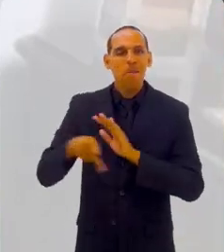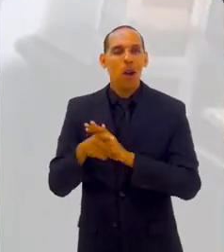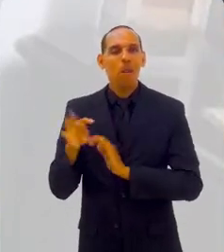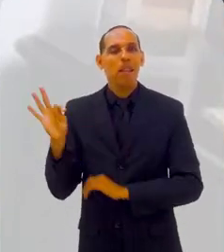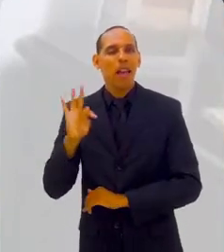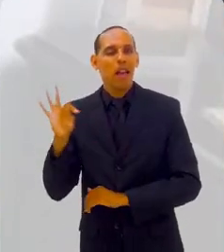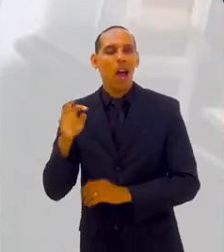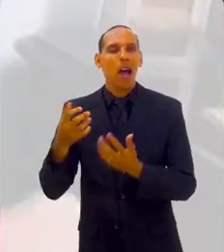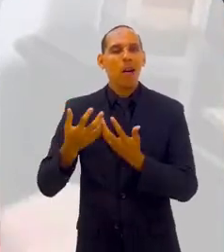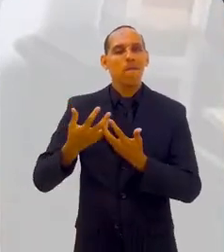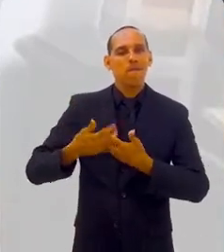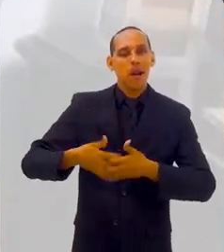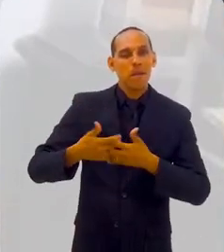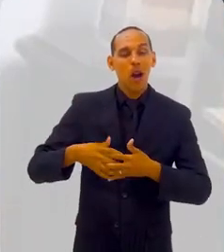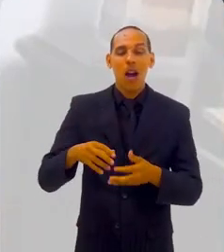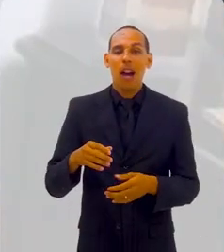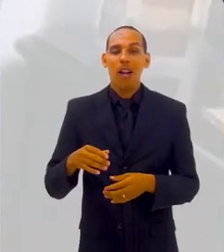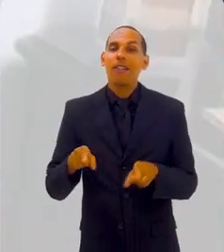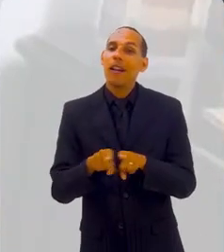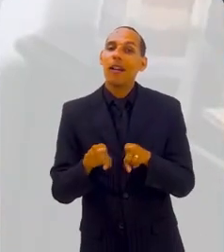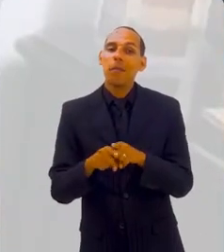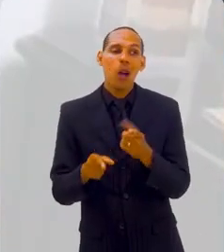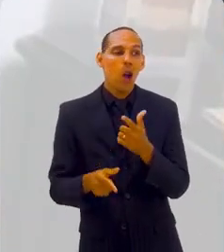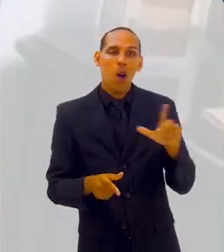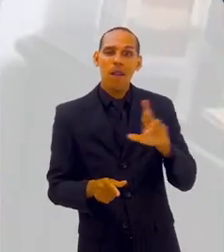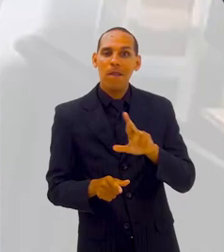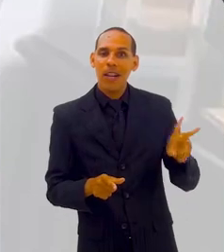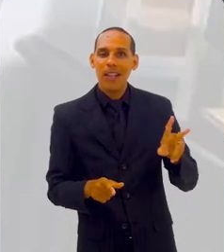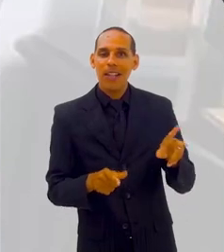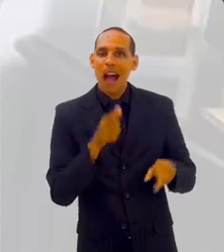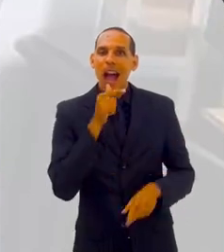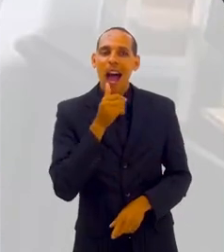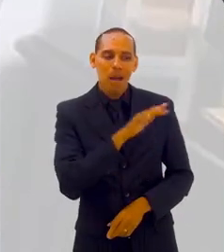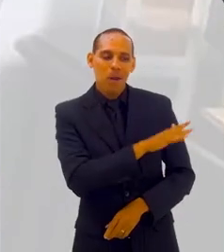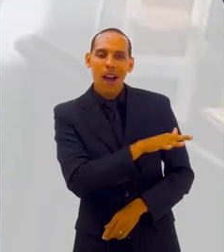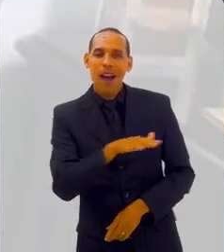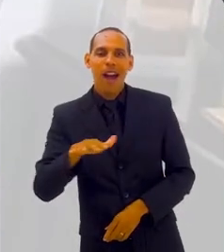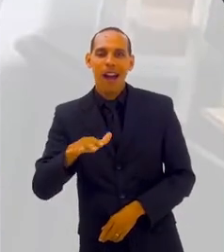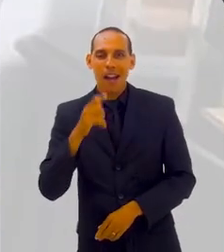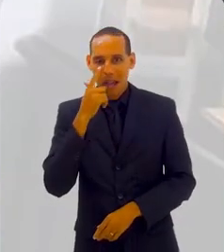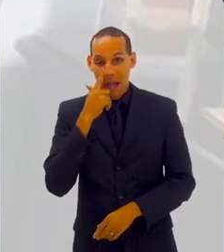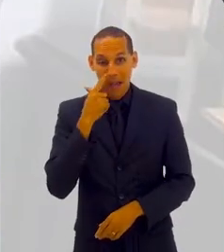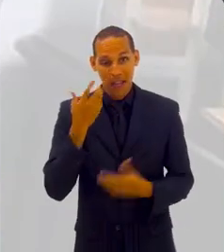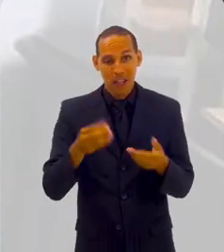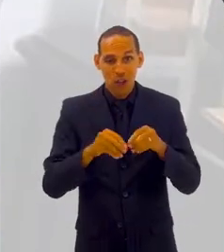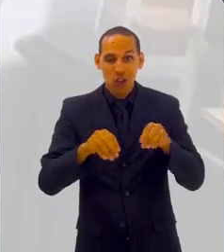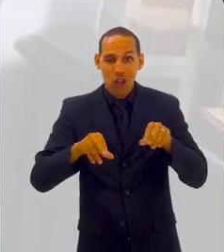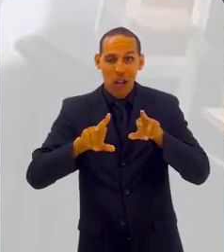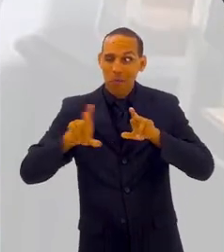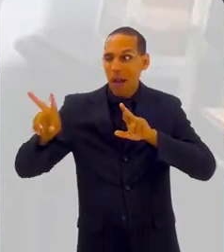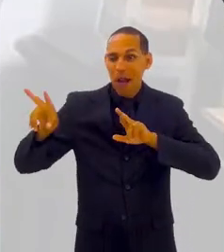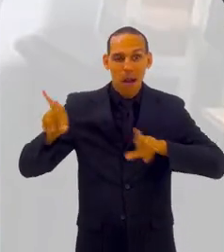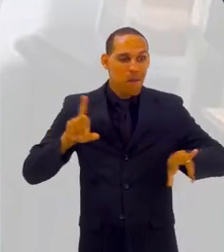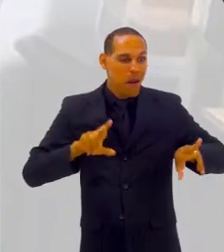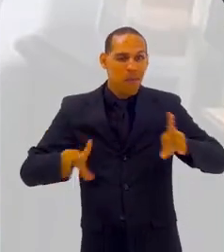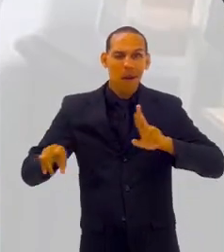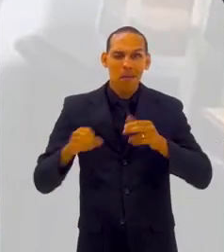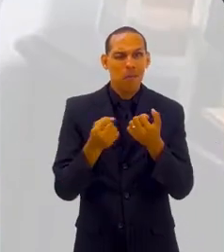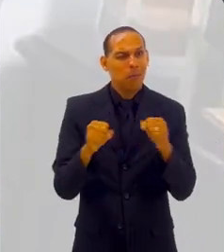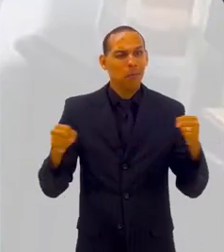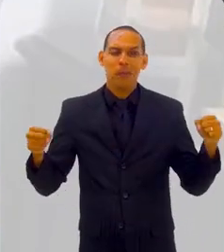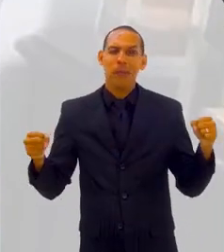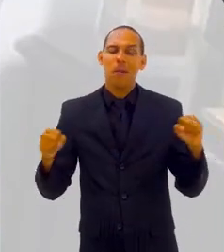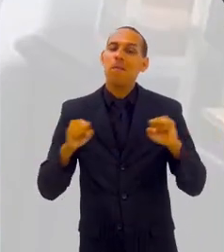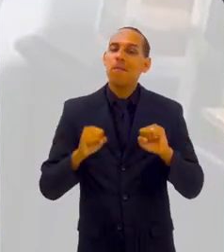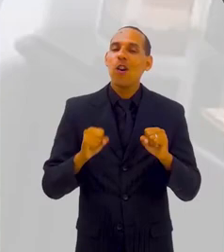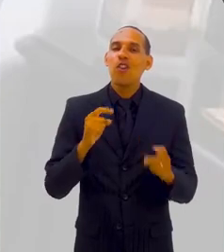Petrópolis, até, se você fizer um corte até o mar, você tem uma variabilidade de solos